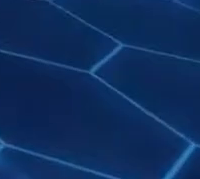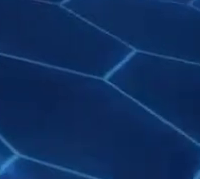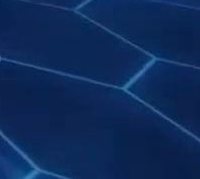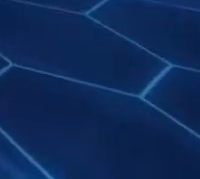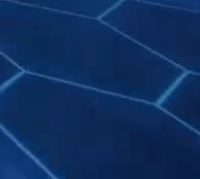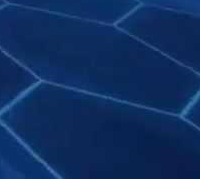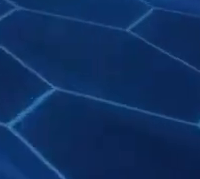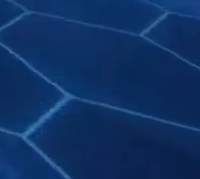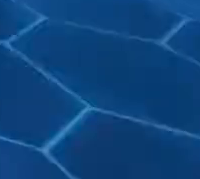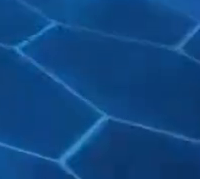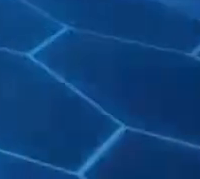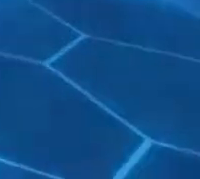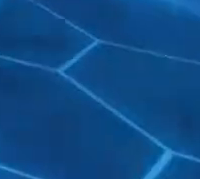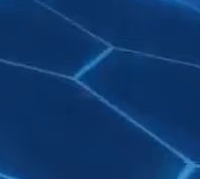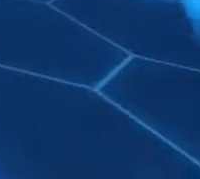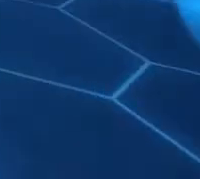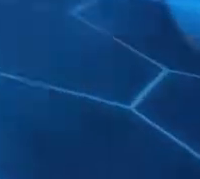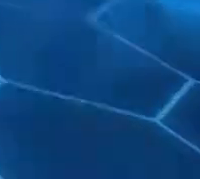Música